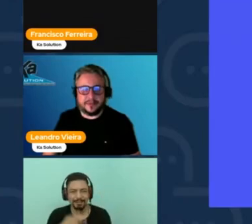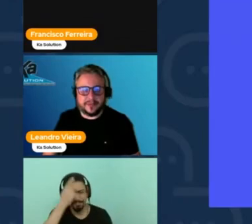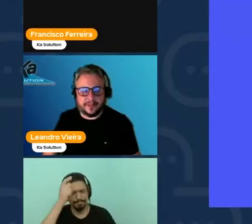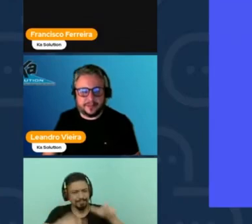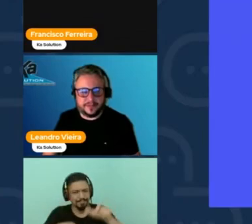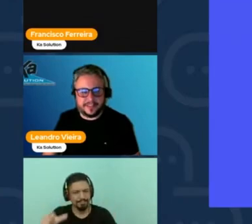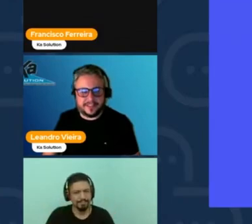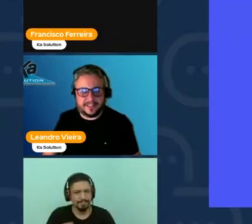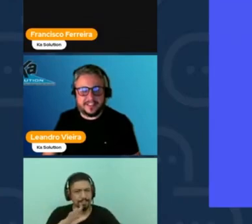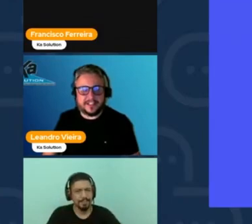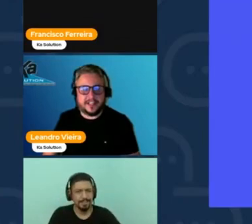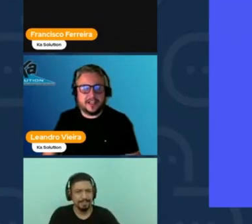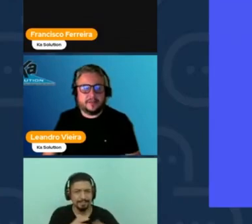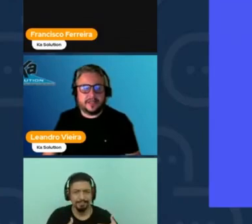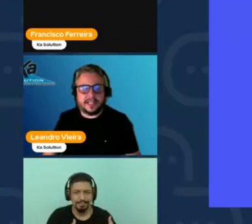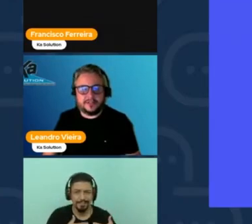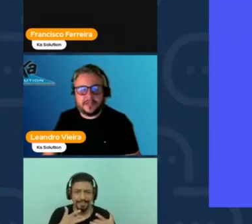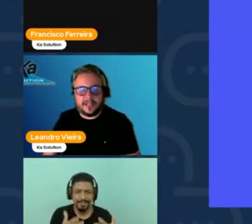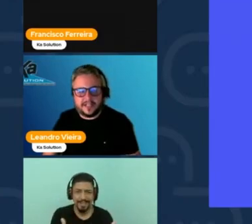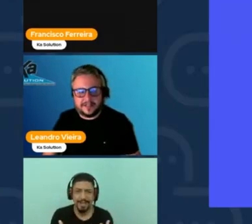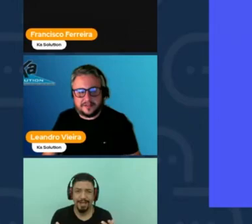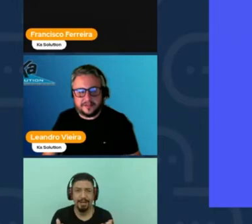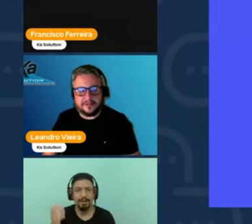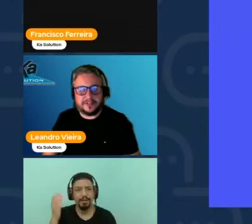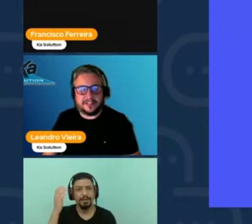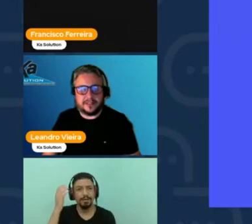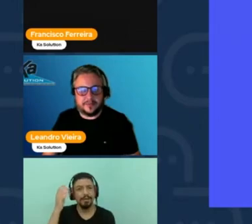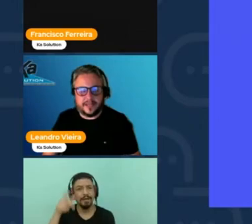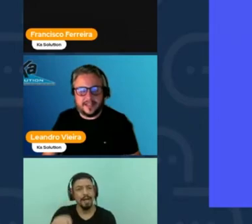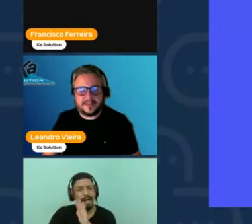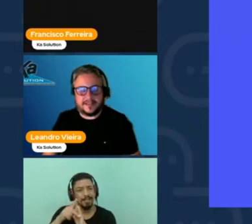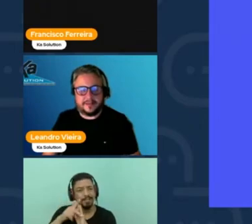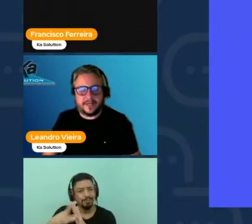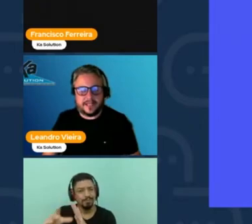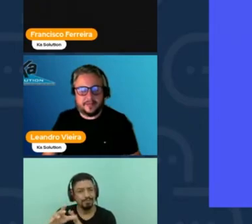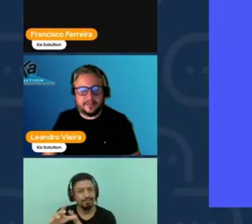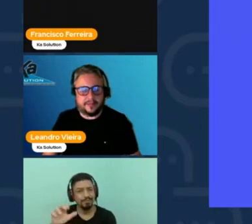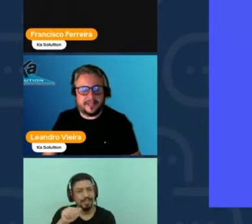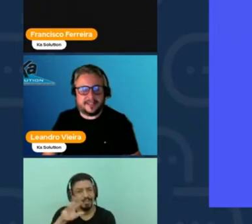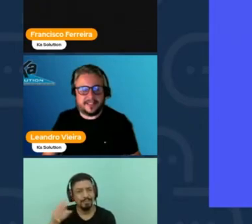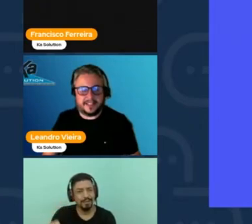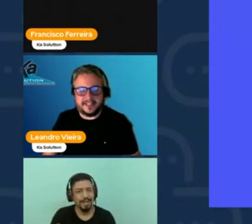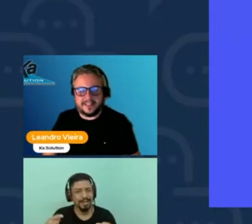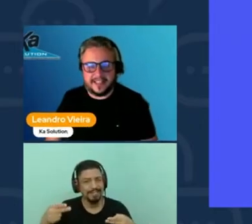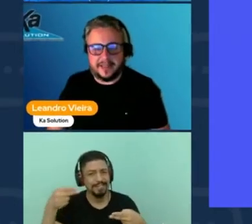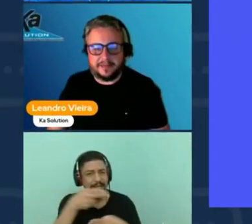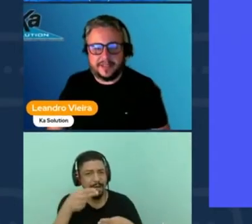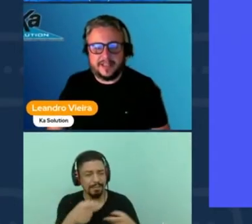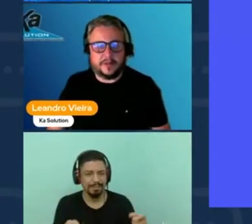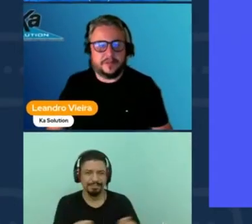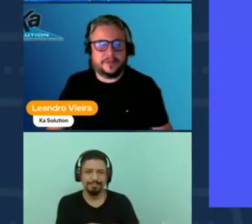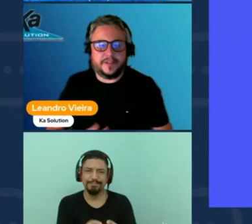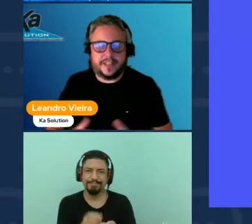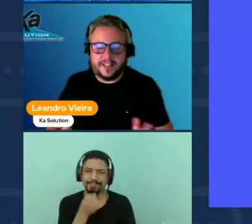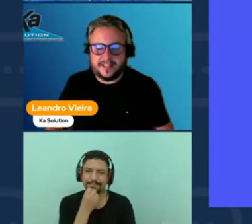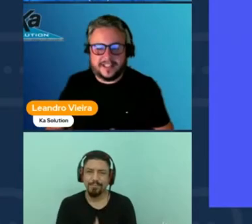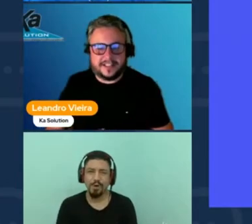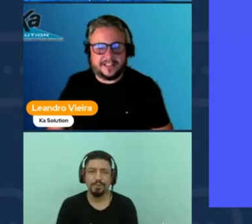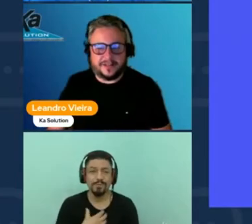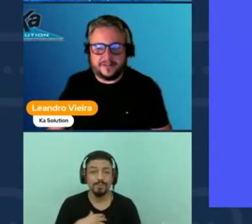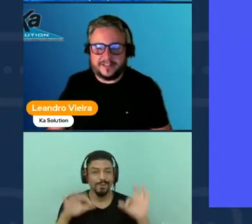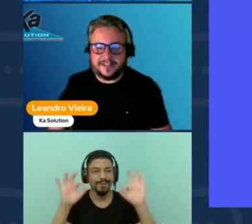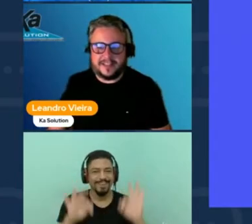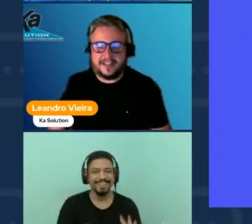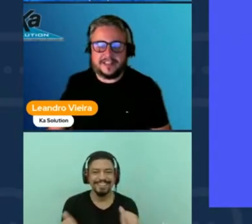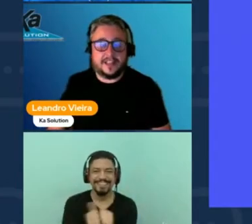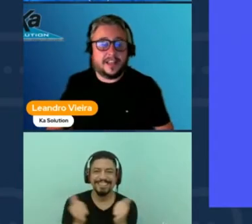obrigado pelo tempo de vocês, obrigado Cássio, Luxo, AWS, Sebrae pela parceria de sempre. Muito feliz aqui de